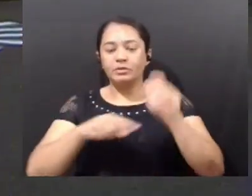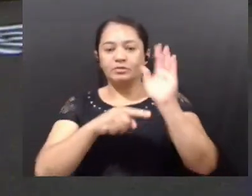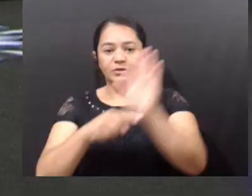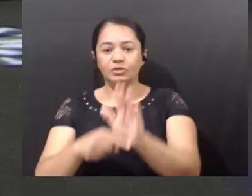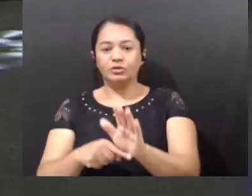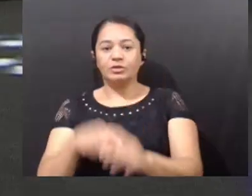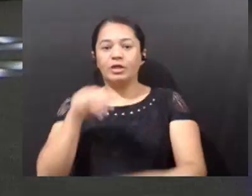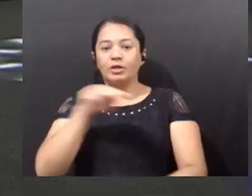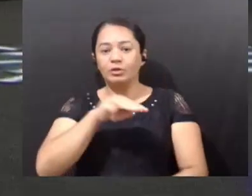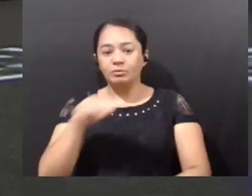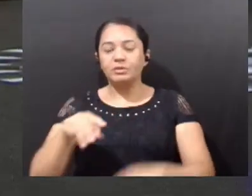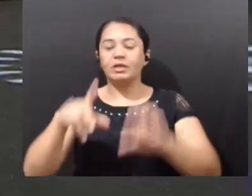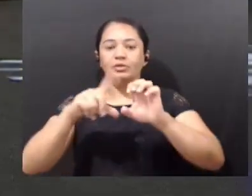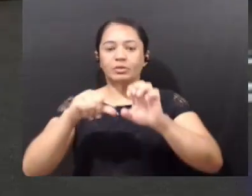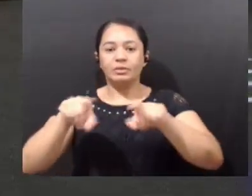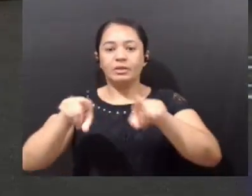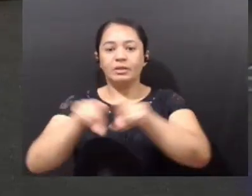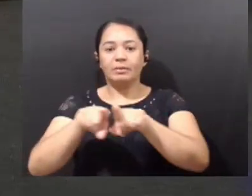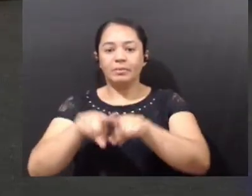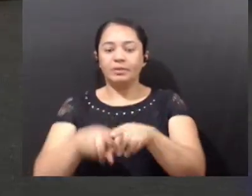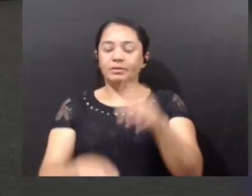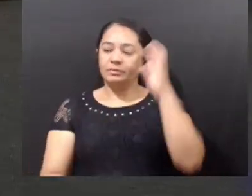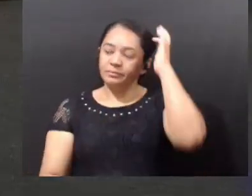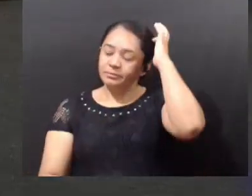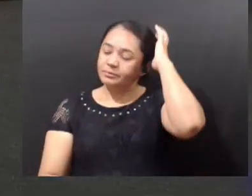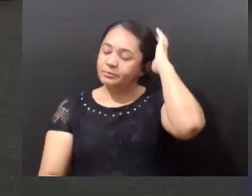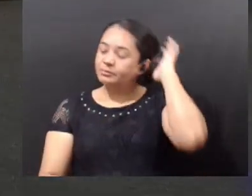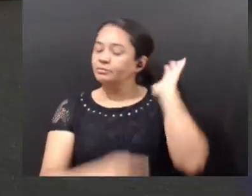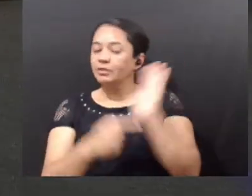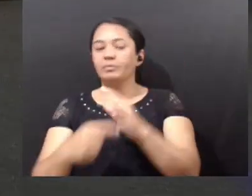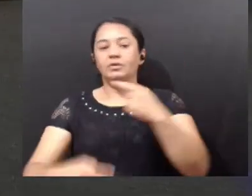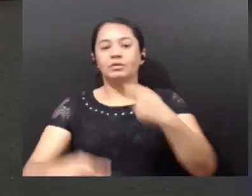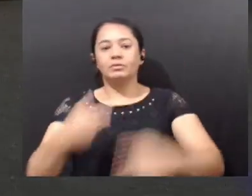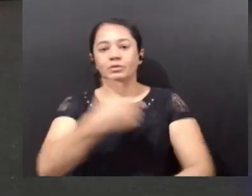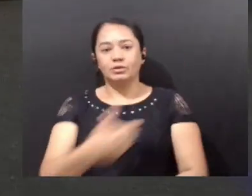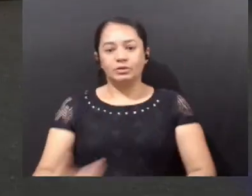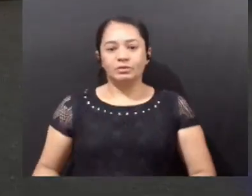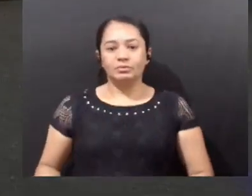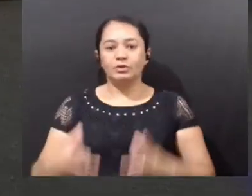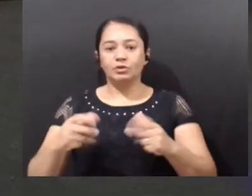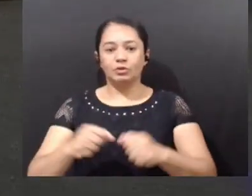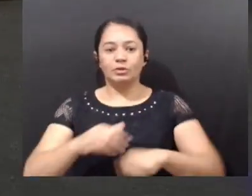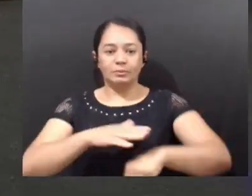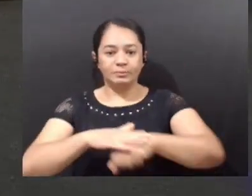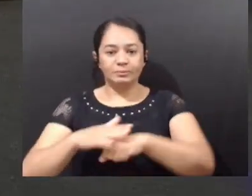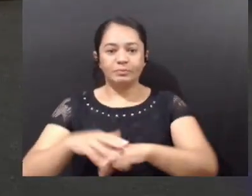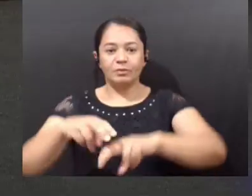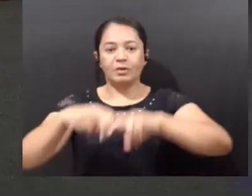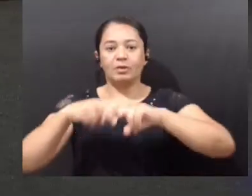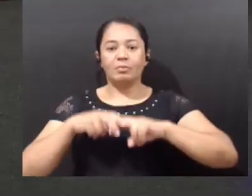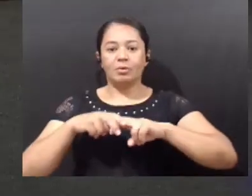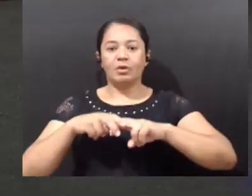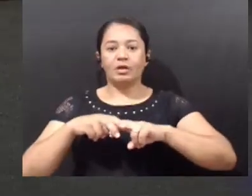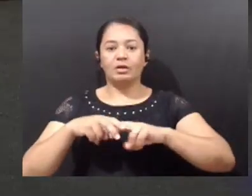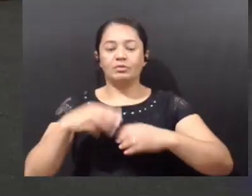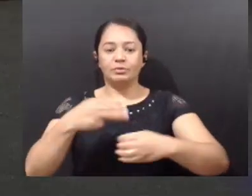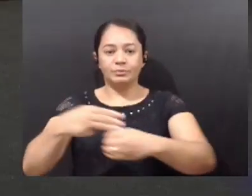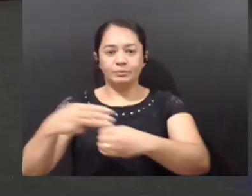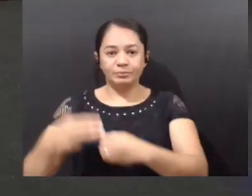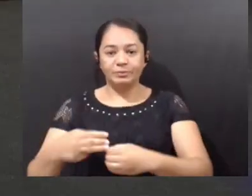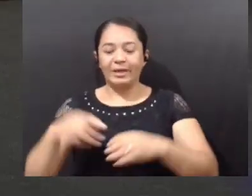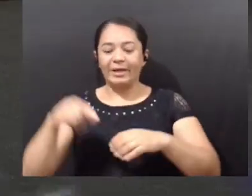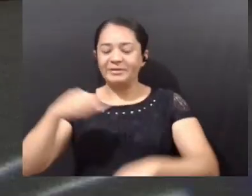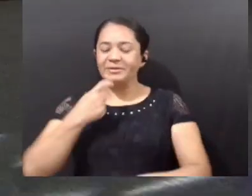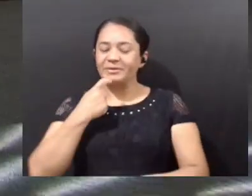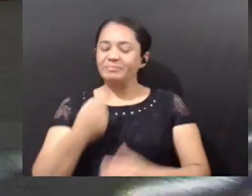Empreendedorismo está aqui para mostrar as políticas públicas todas que são feitas através dos municípios, e Campinas está dentro disso.